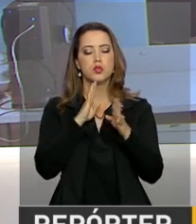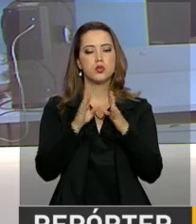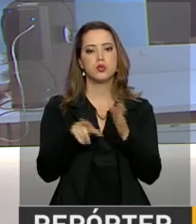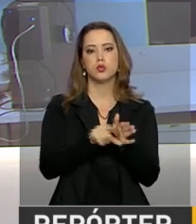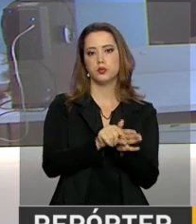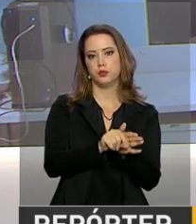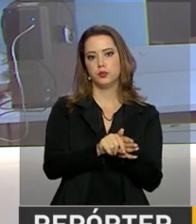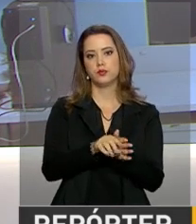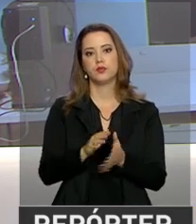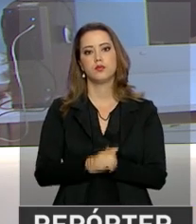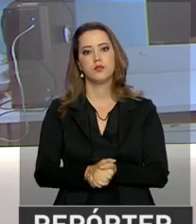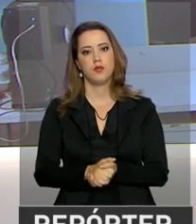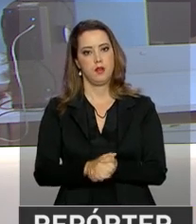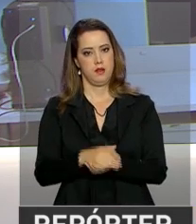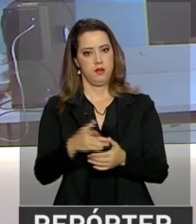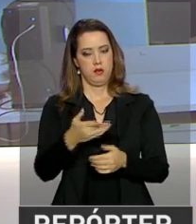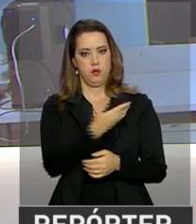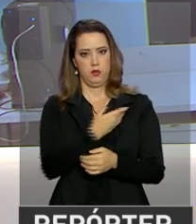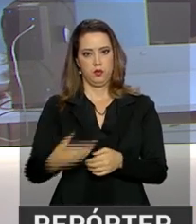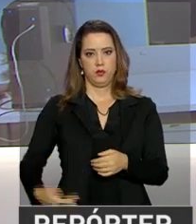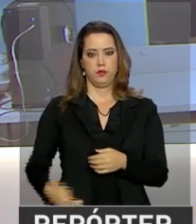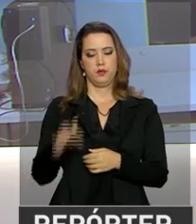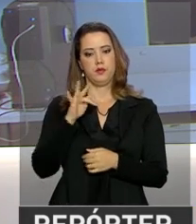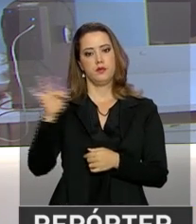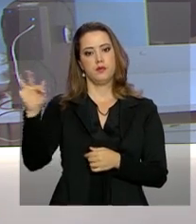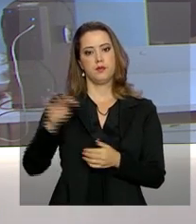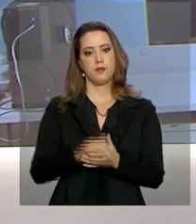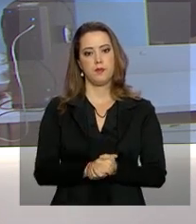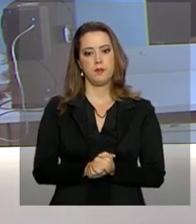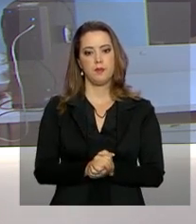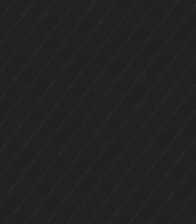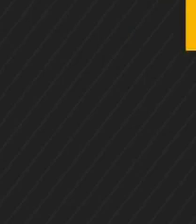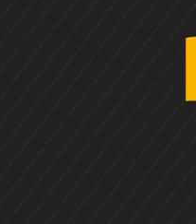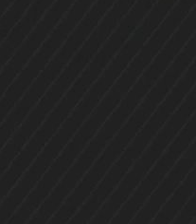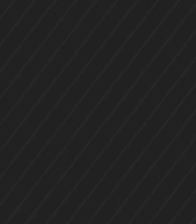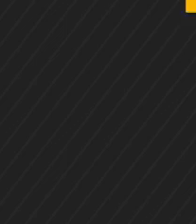sociais Continue com a gente NBR a TV do Governo